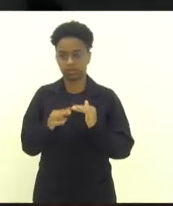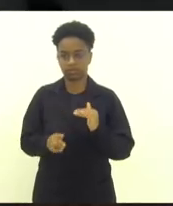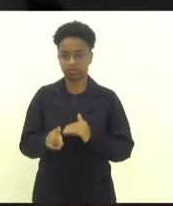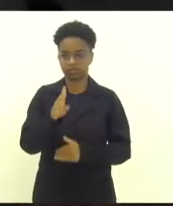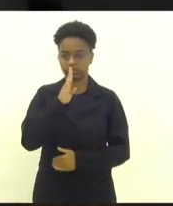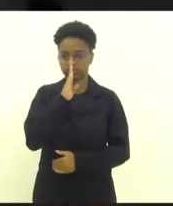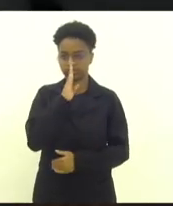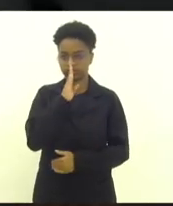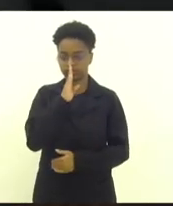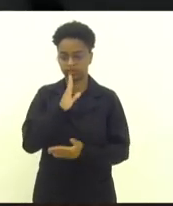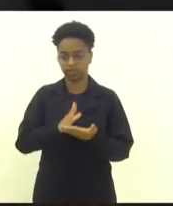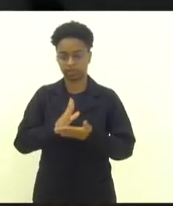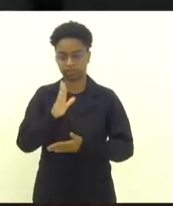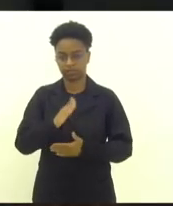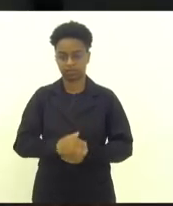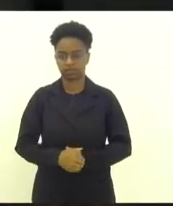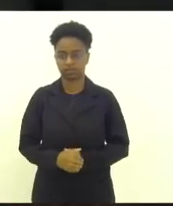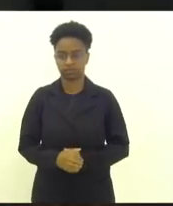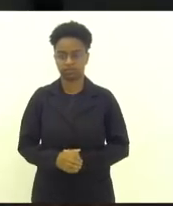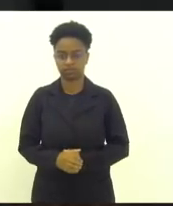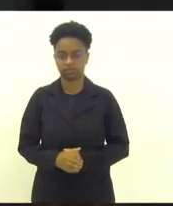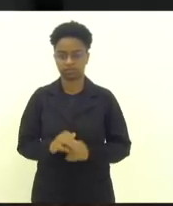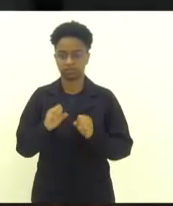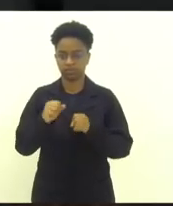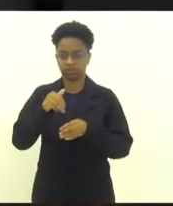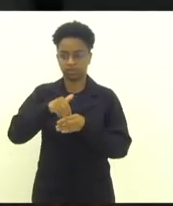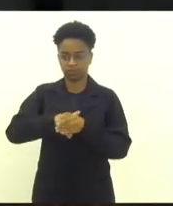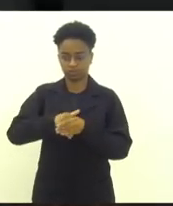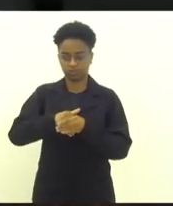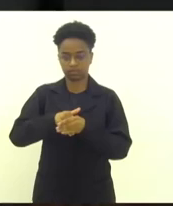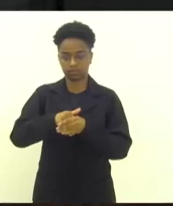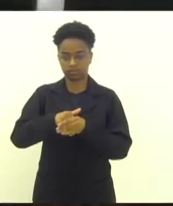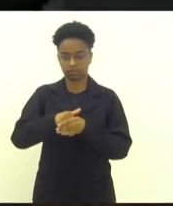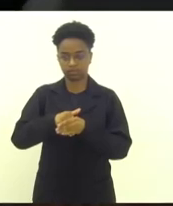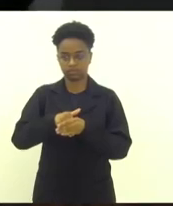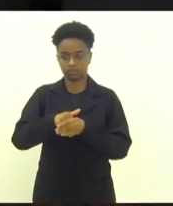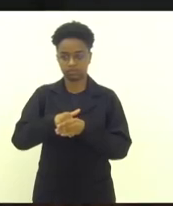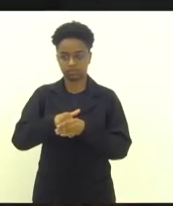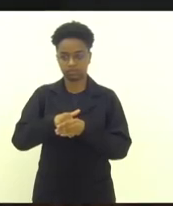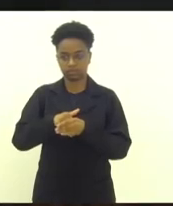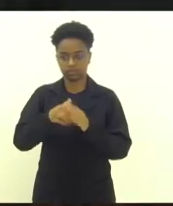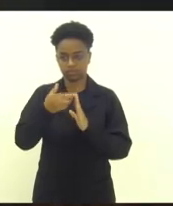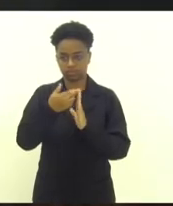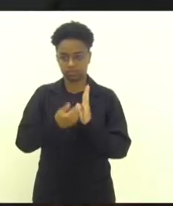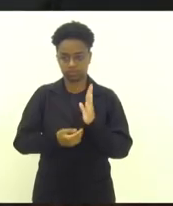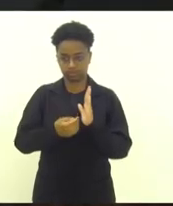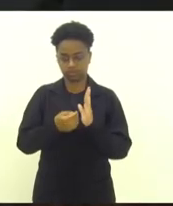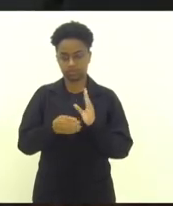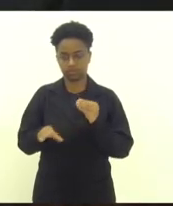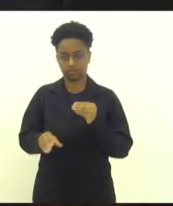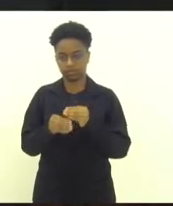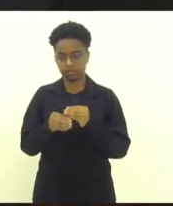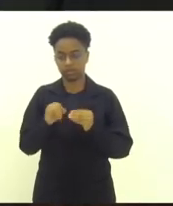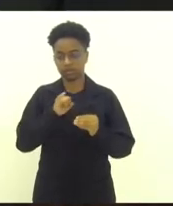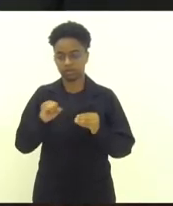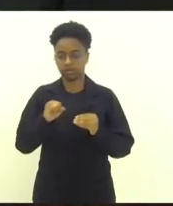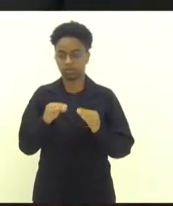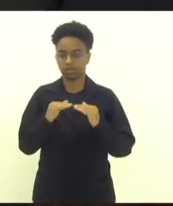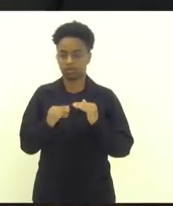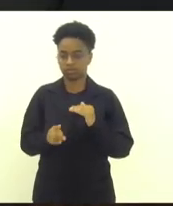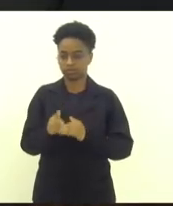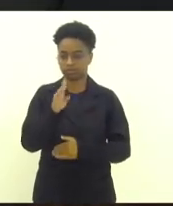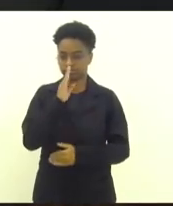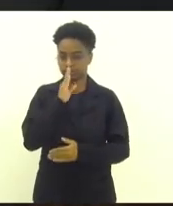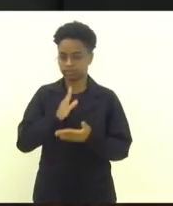maneiros Como estão aprovado em votação a redação do vencido assim emendados senhores que a própria maneiros Como